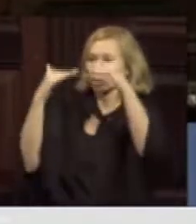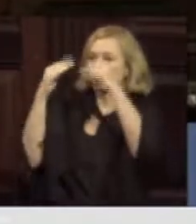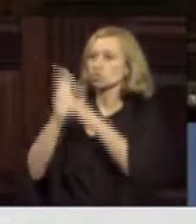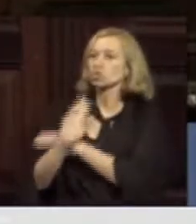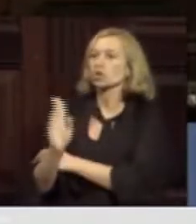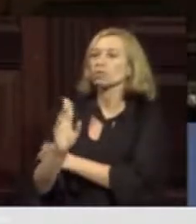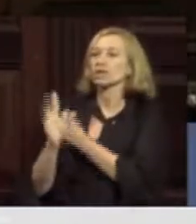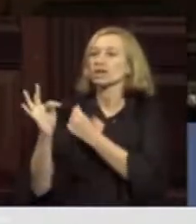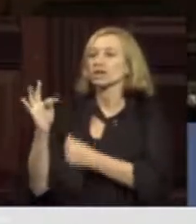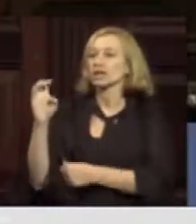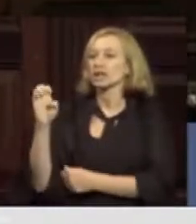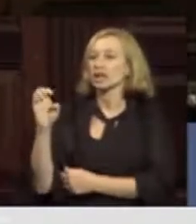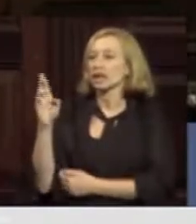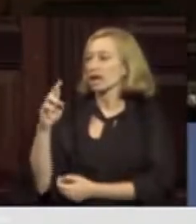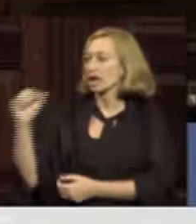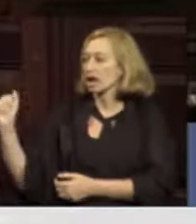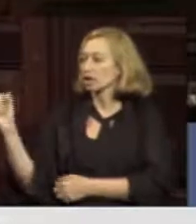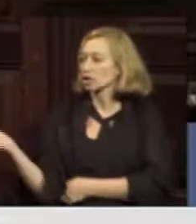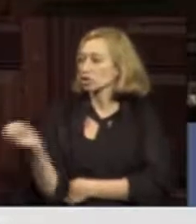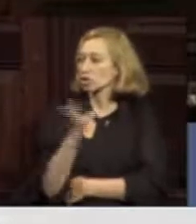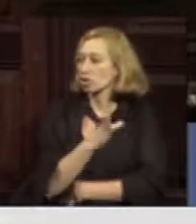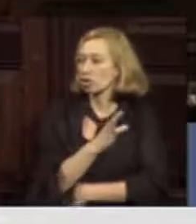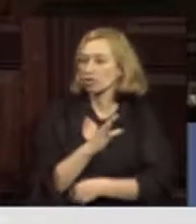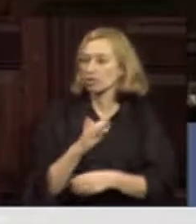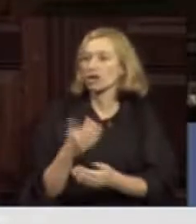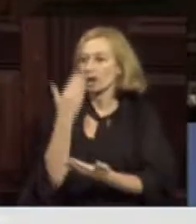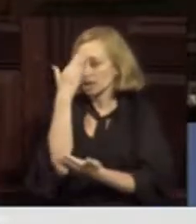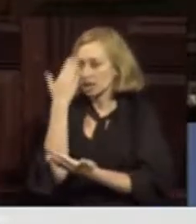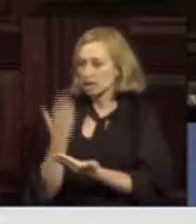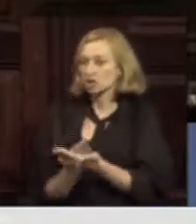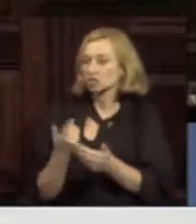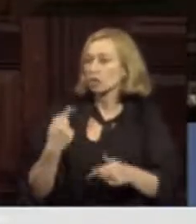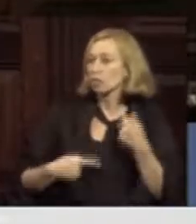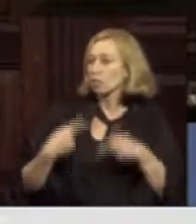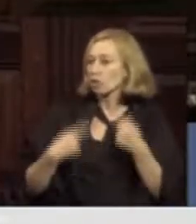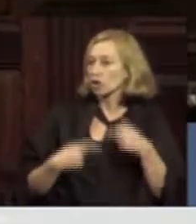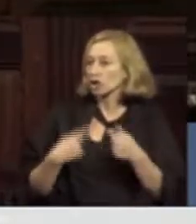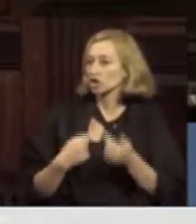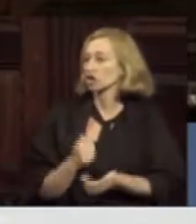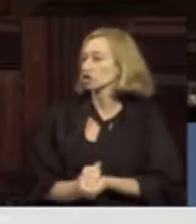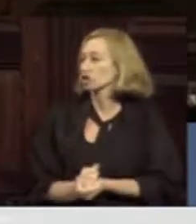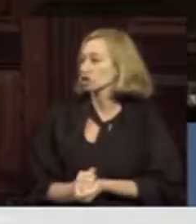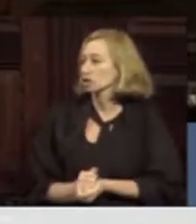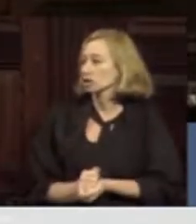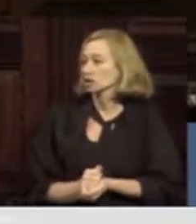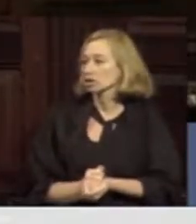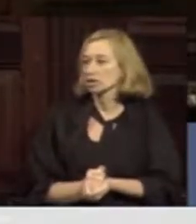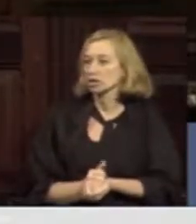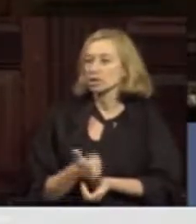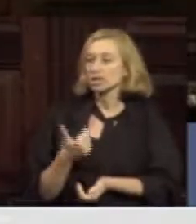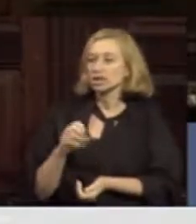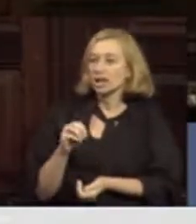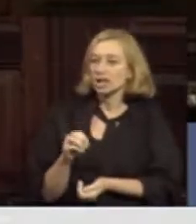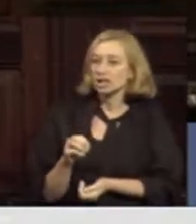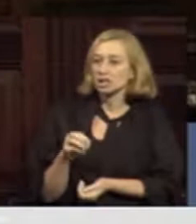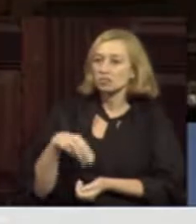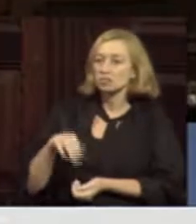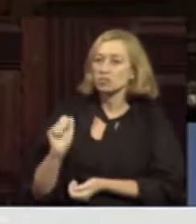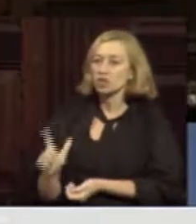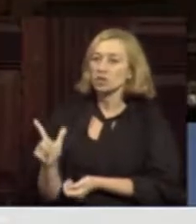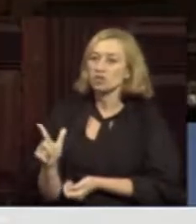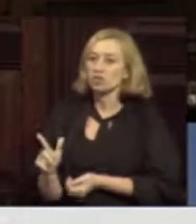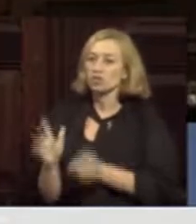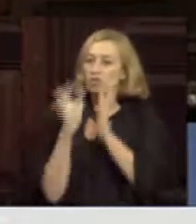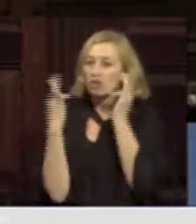ainda, acreditam, deputado Valdec, numa política de higienização, onde se colocam 10 mil famílias num espaço que não